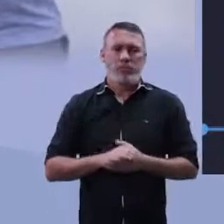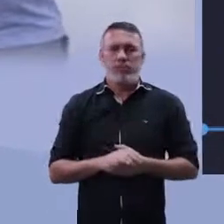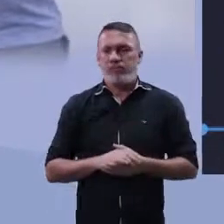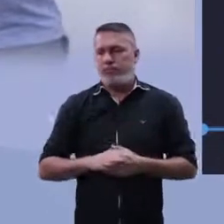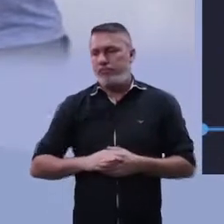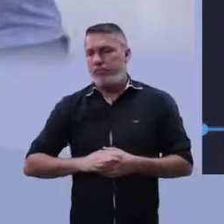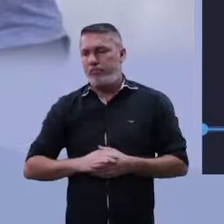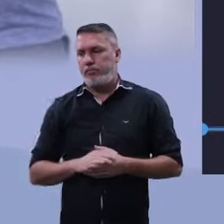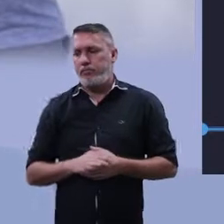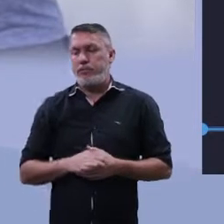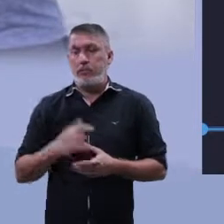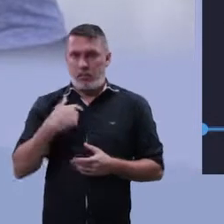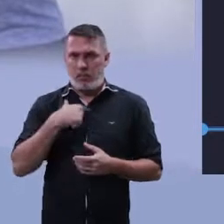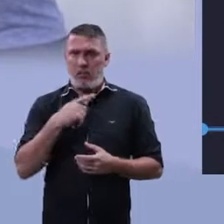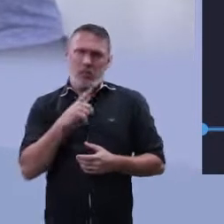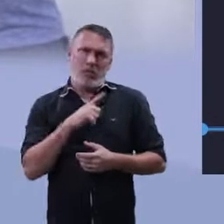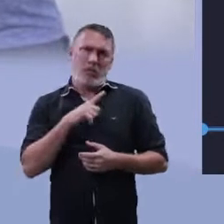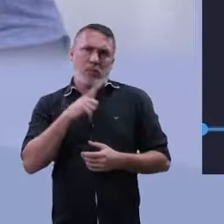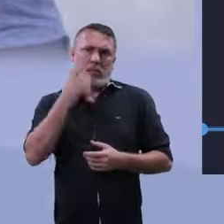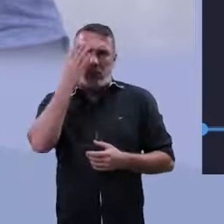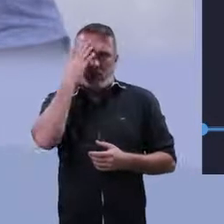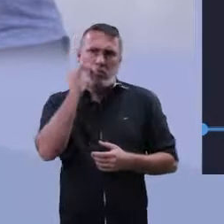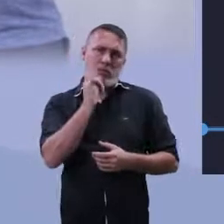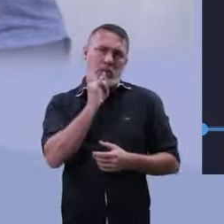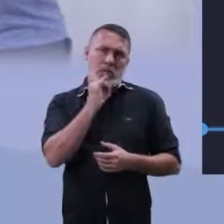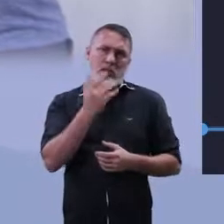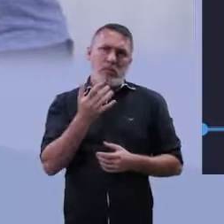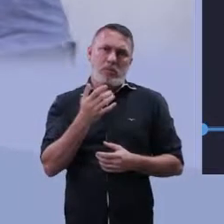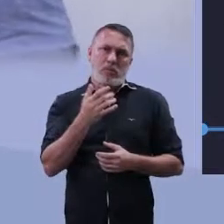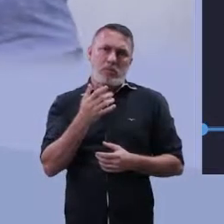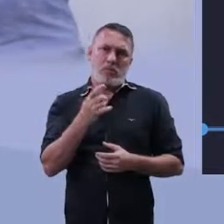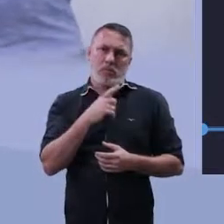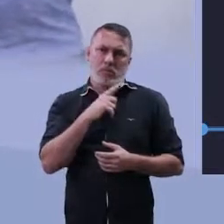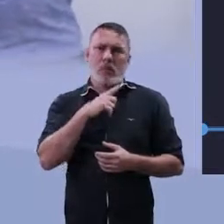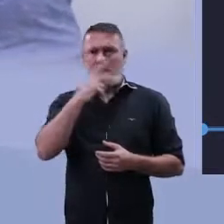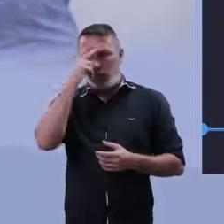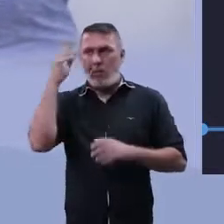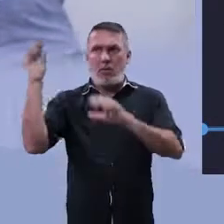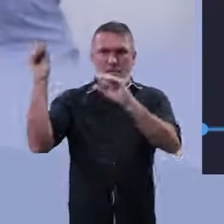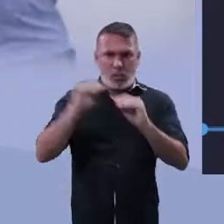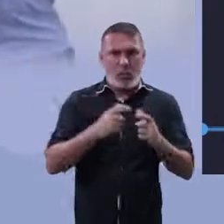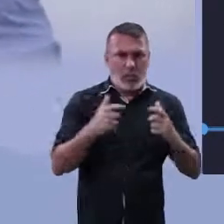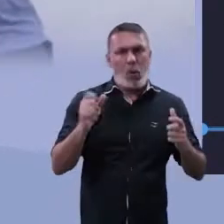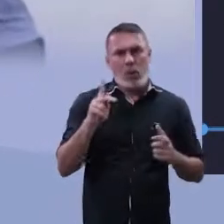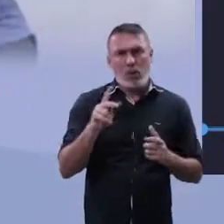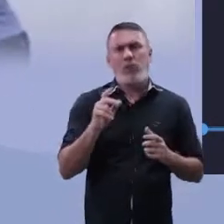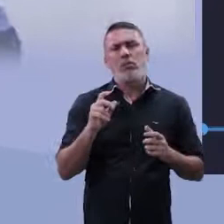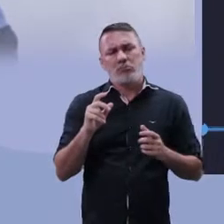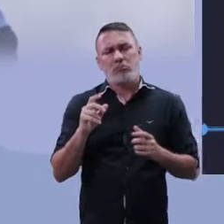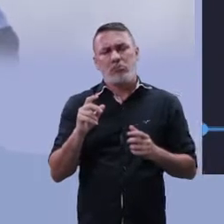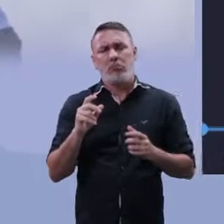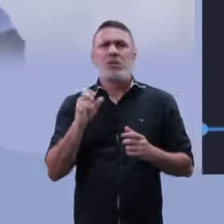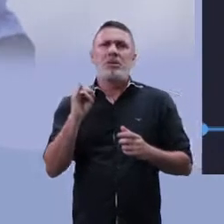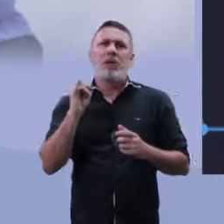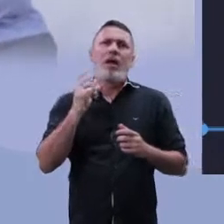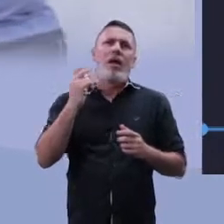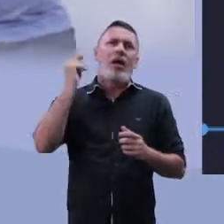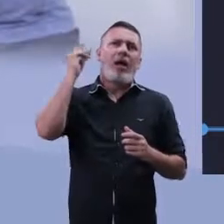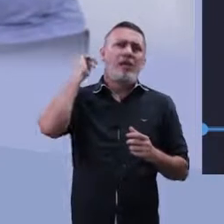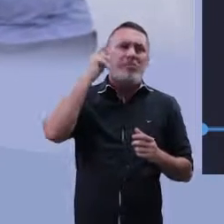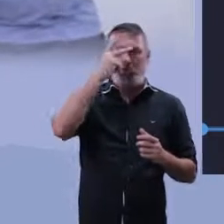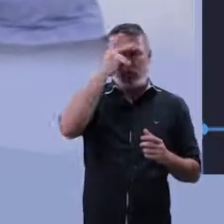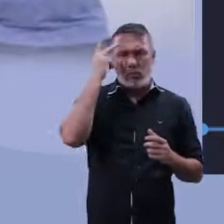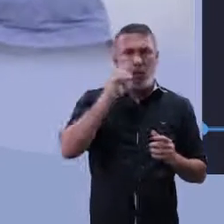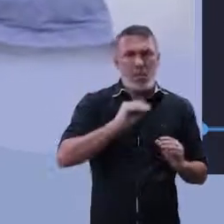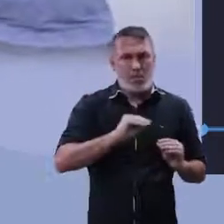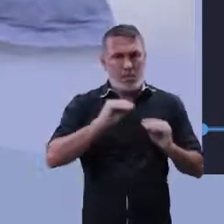tenho um grupo expressivo de pessoas que estão vindo. Então, beleza. Se anteriormente as pessoas estavam saindo